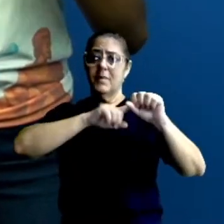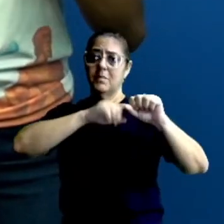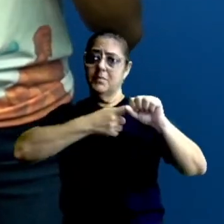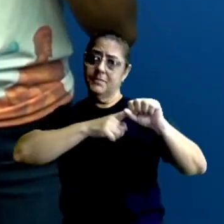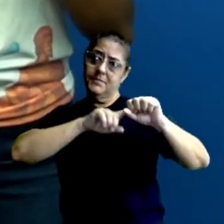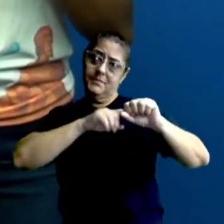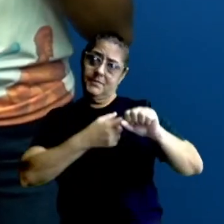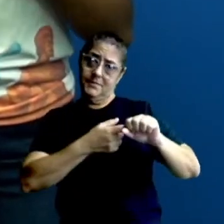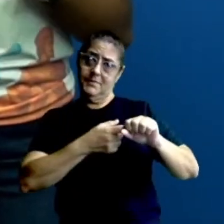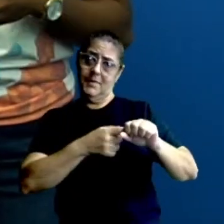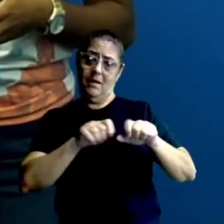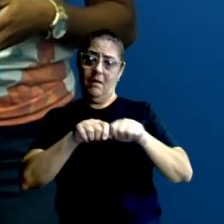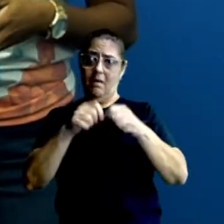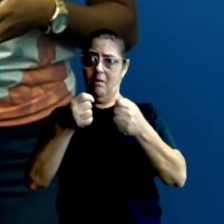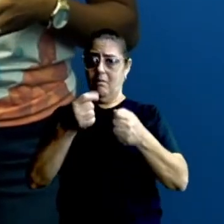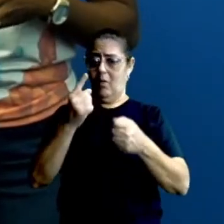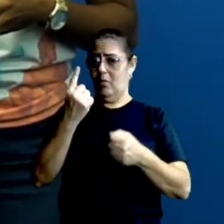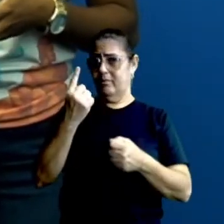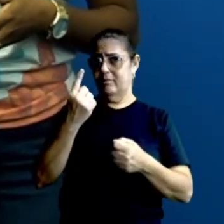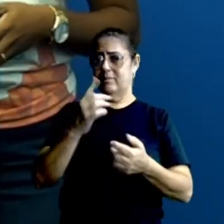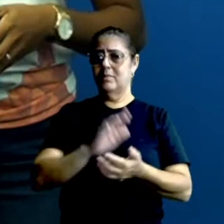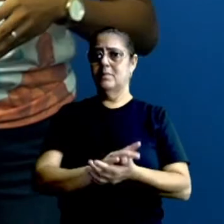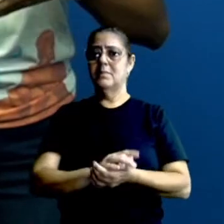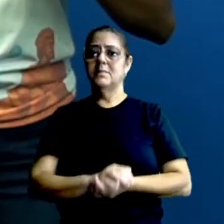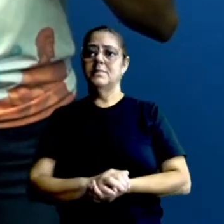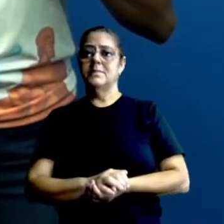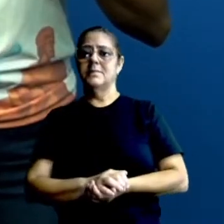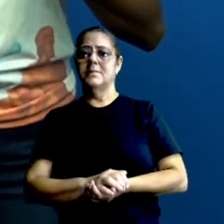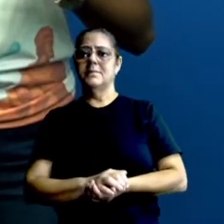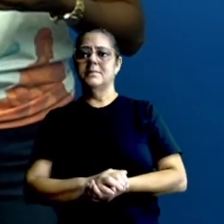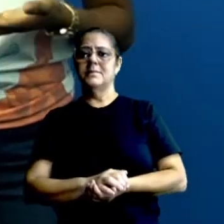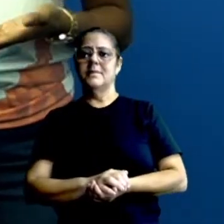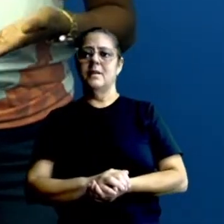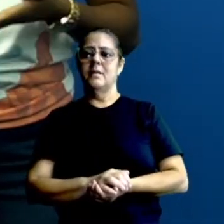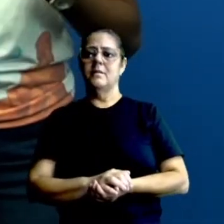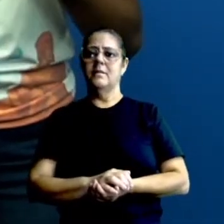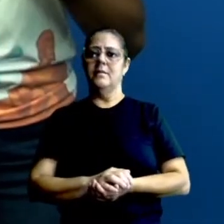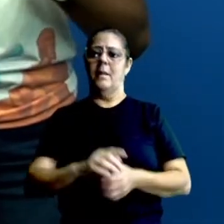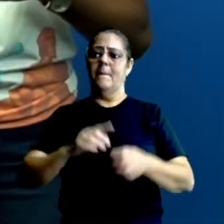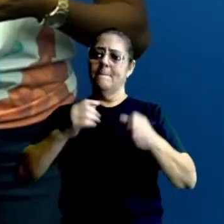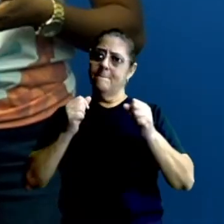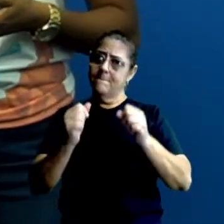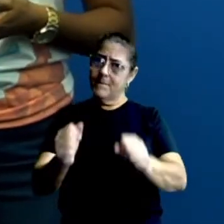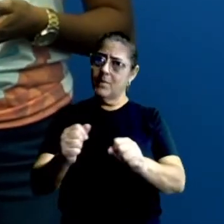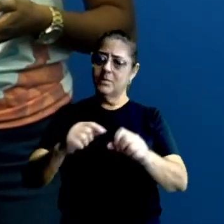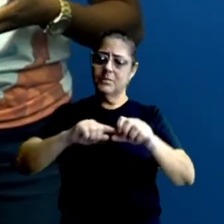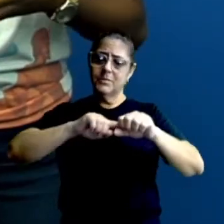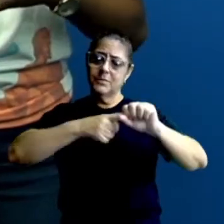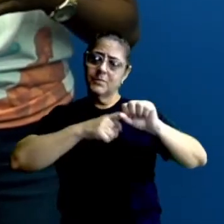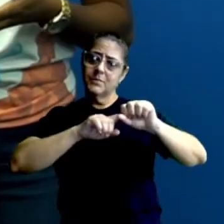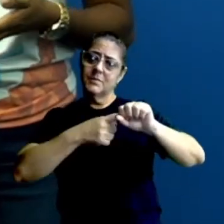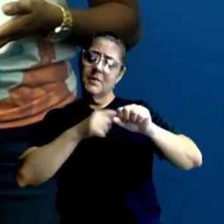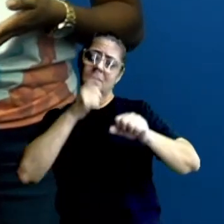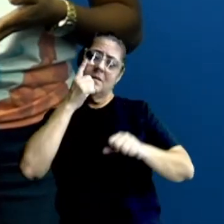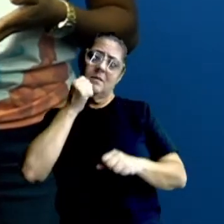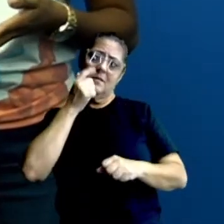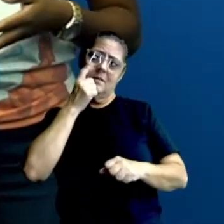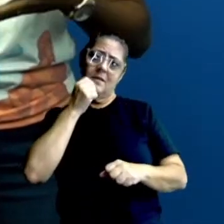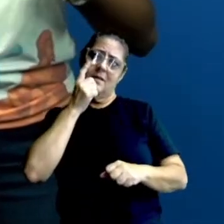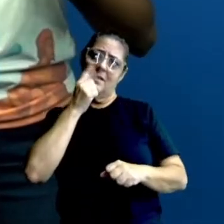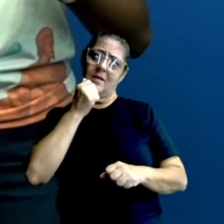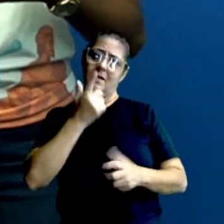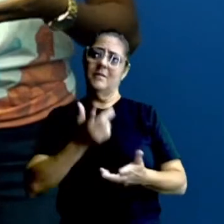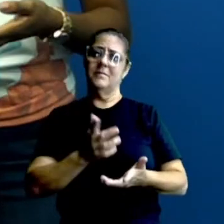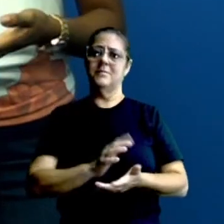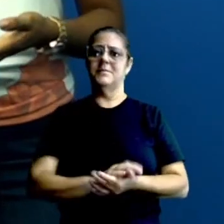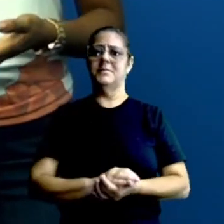os dias. Então, você pode usar essa frase. May I sharpen my pencil? May I